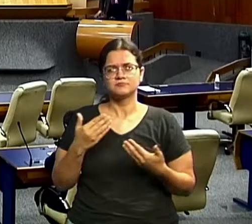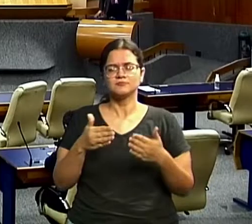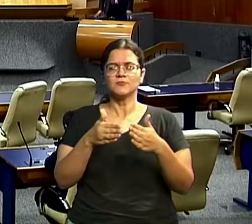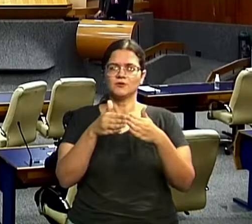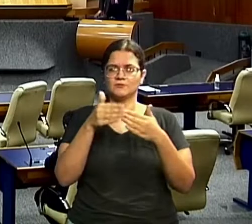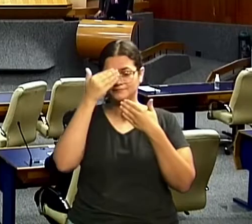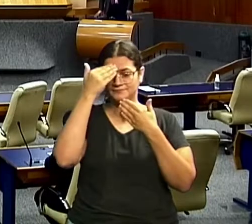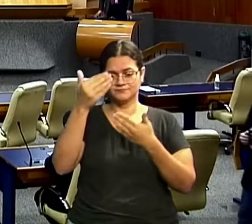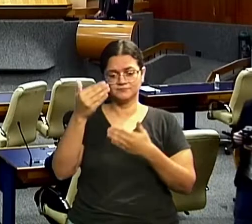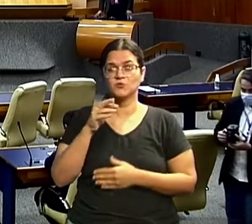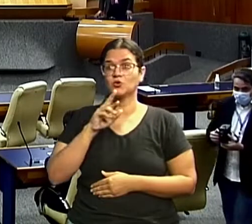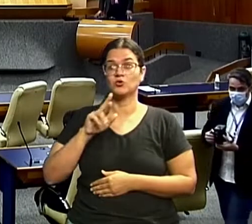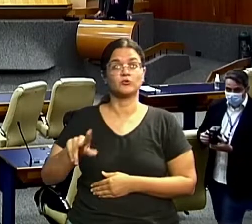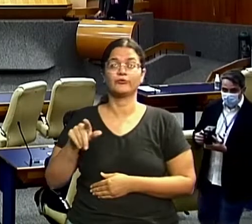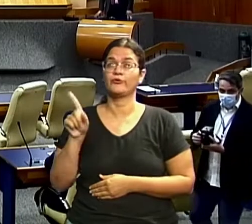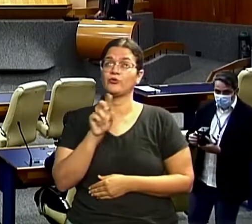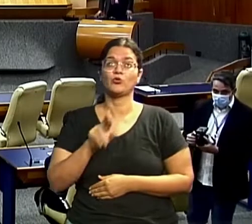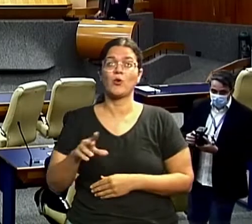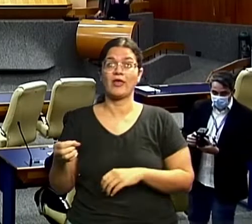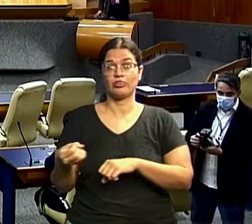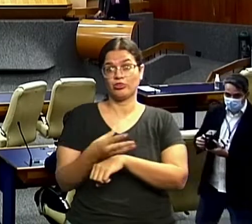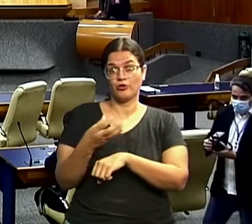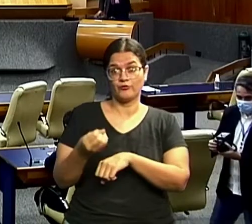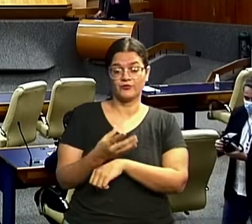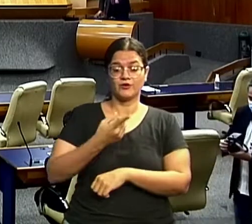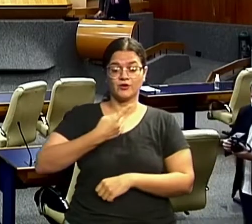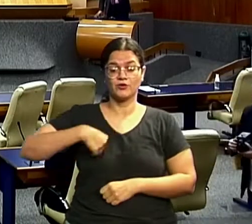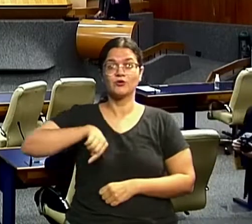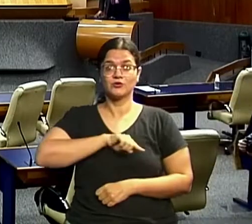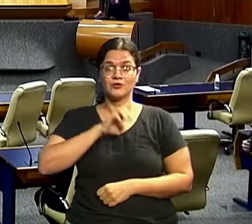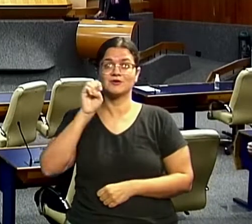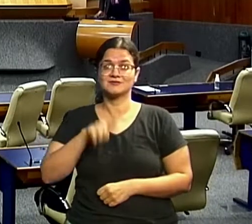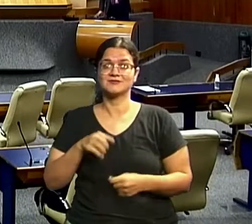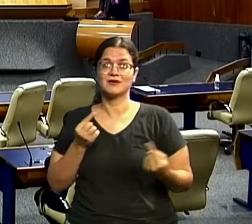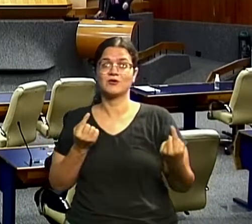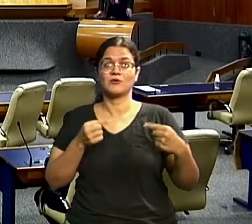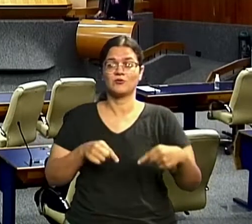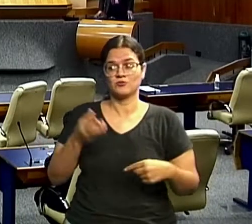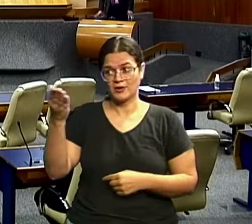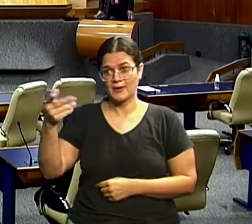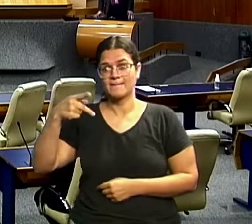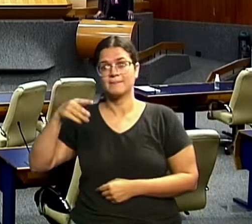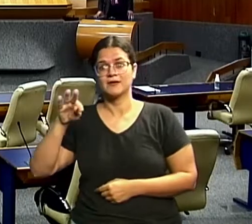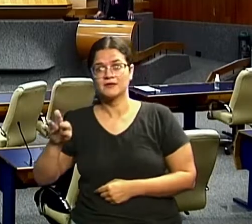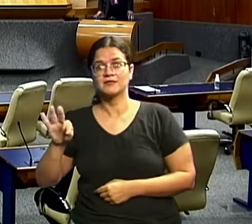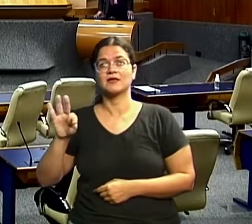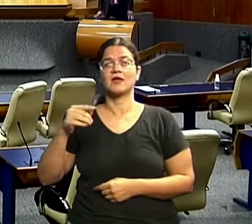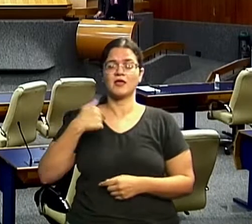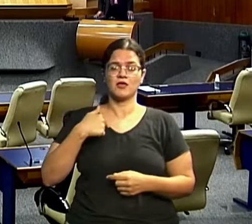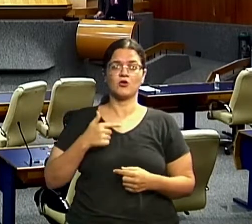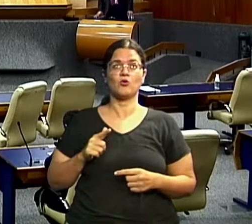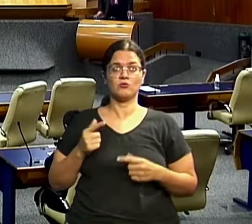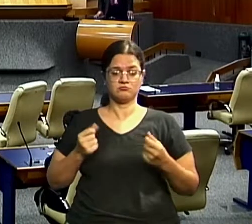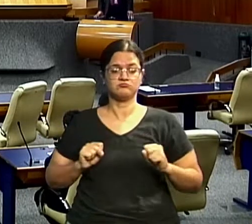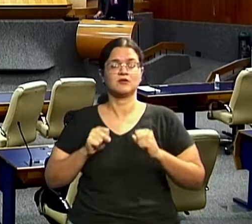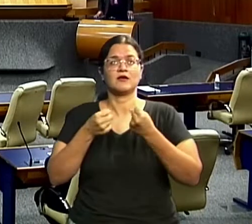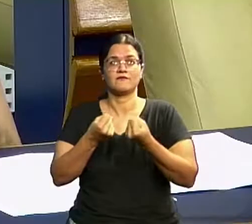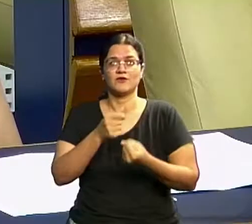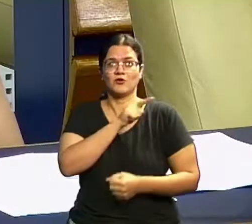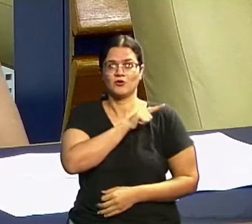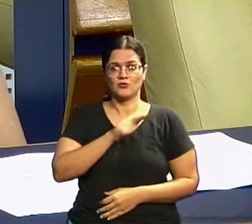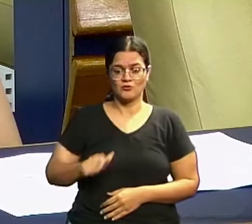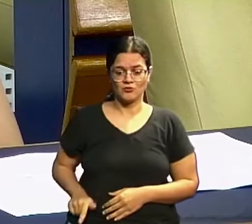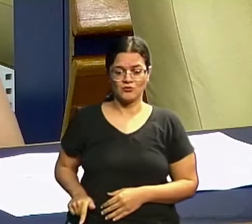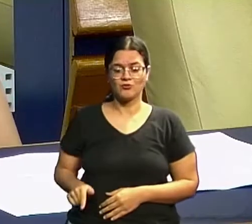parte, vereador. Não é nenhuma novidade para essa casa que nós somos oposição, né? O senhor é do PT, eu defendo o governo federal, mas quando é